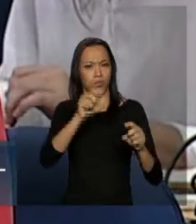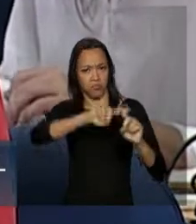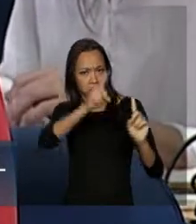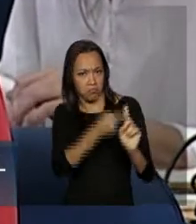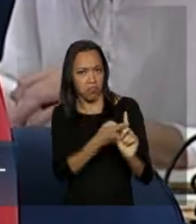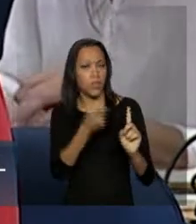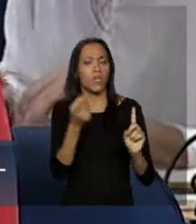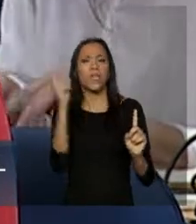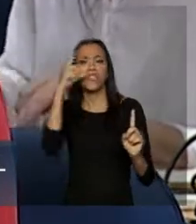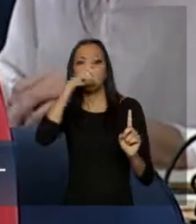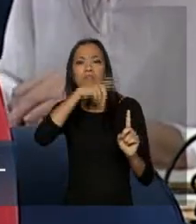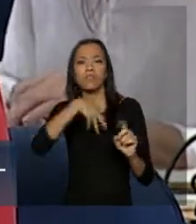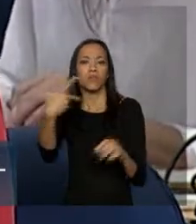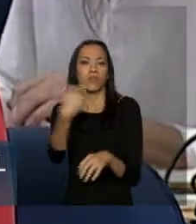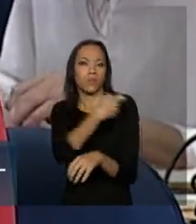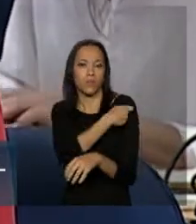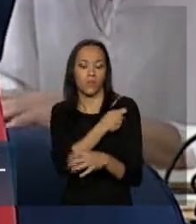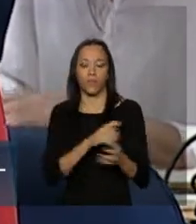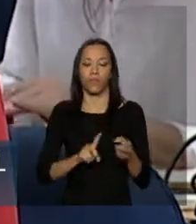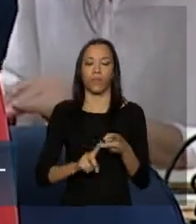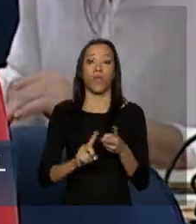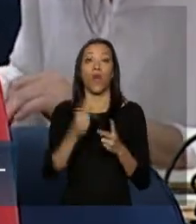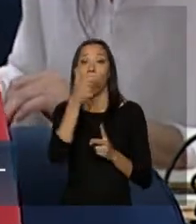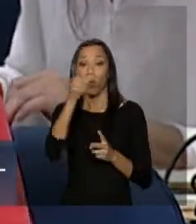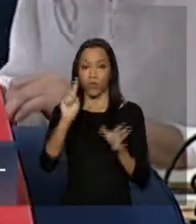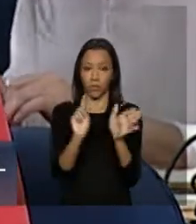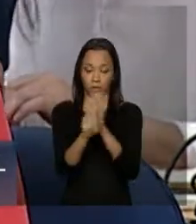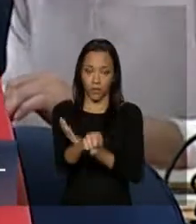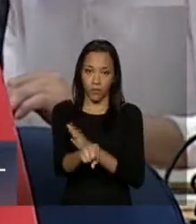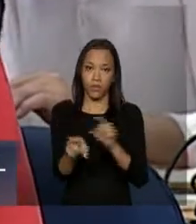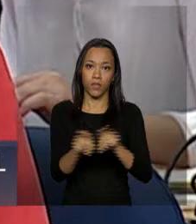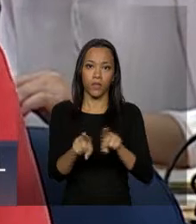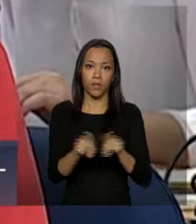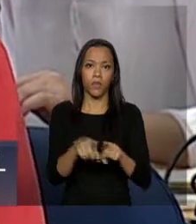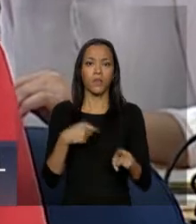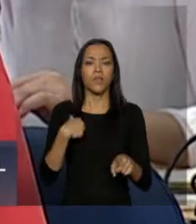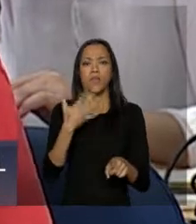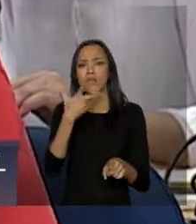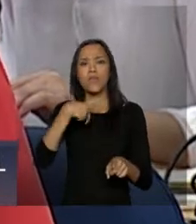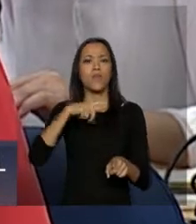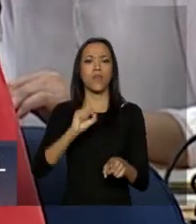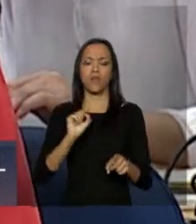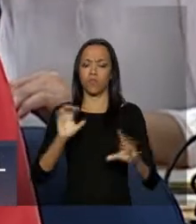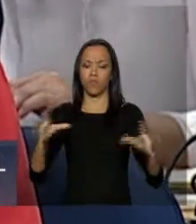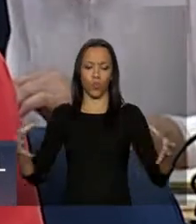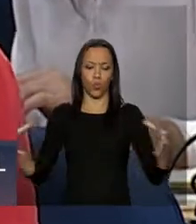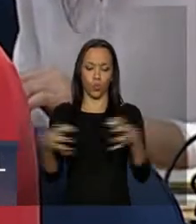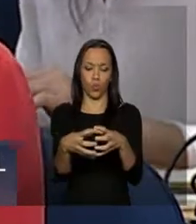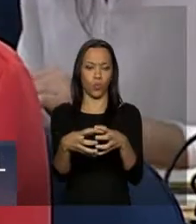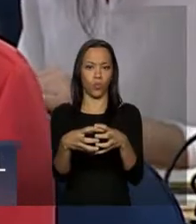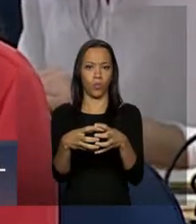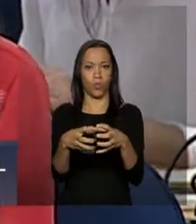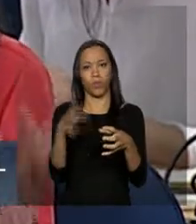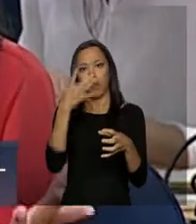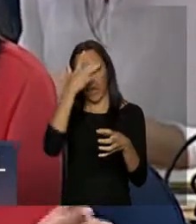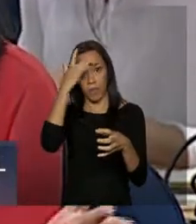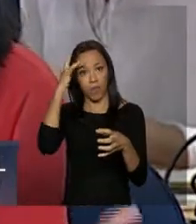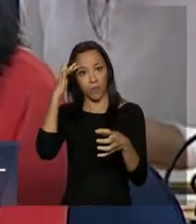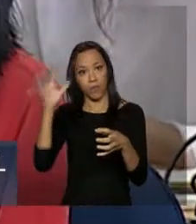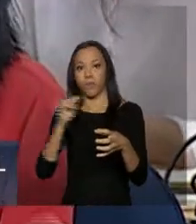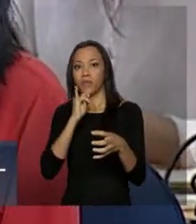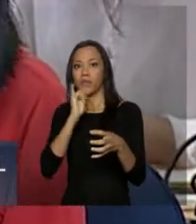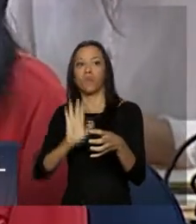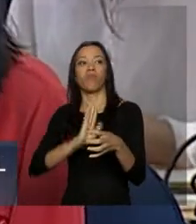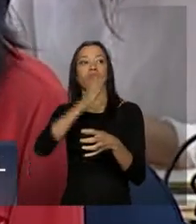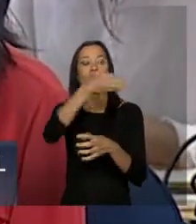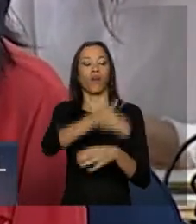maior dificuldade? E a outra pergunta que eu gostaria de saber, quem não está dentro do grupo acaba indo a uma clínica de